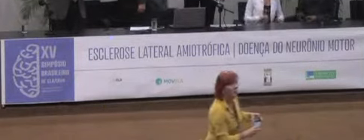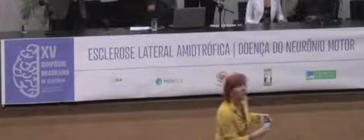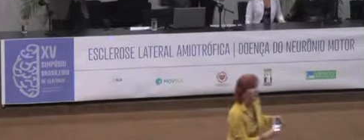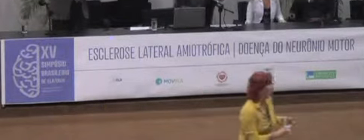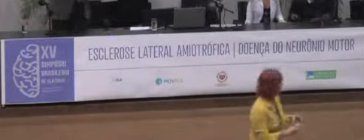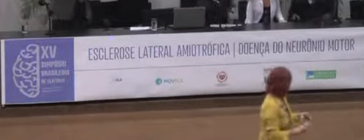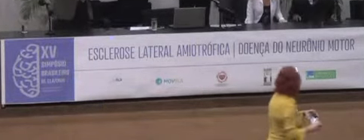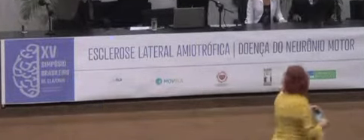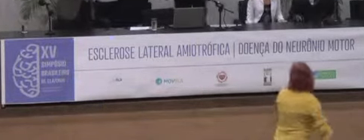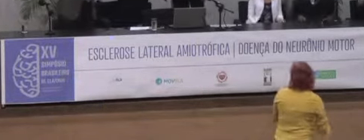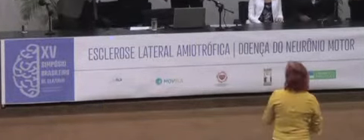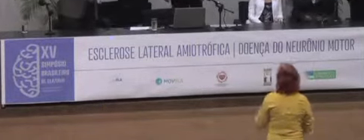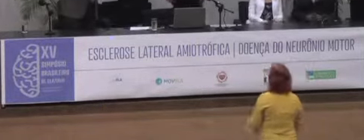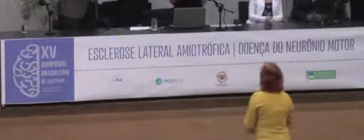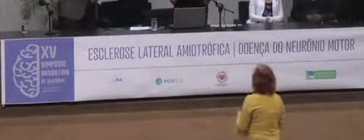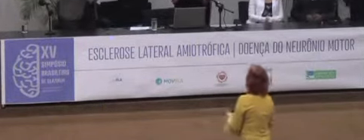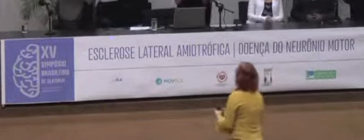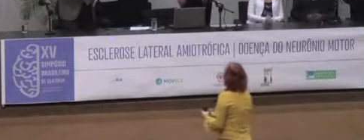Microfone aí, Arca.